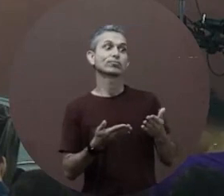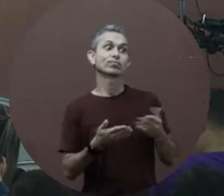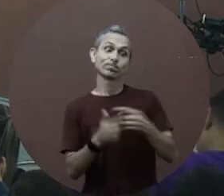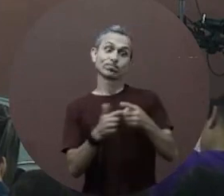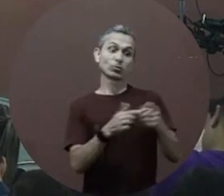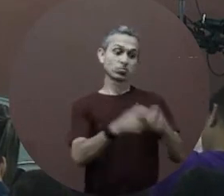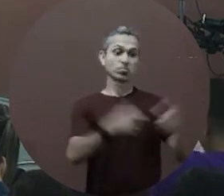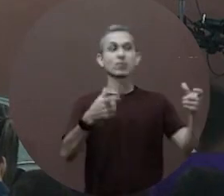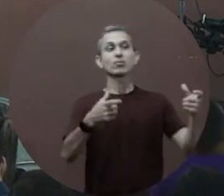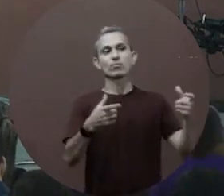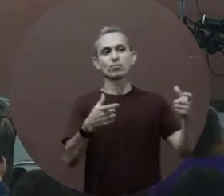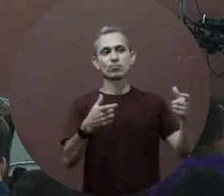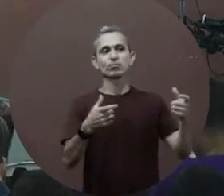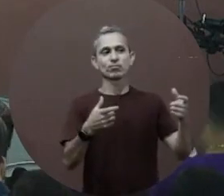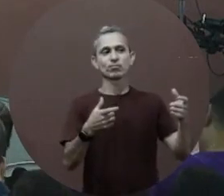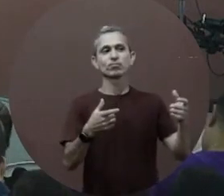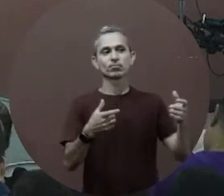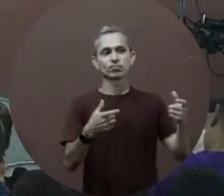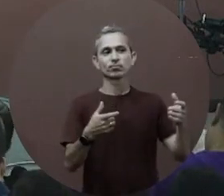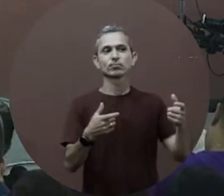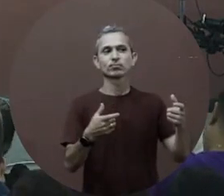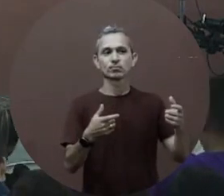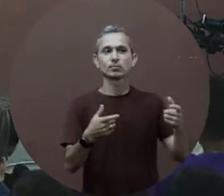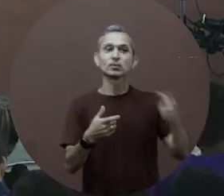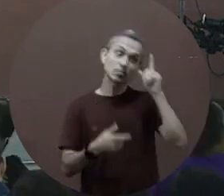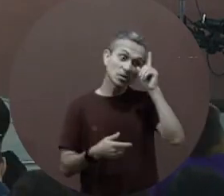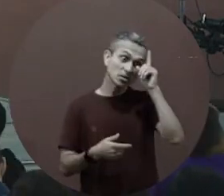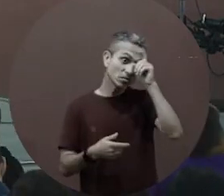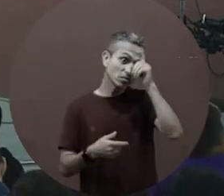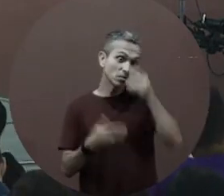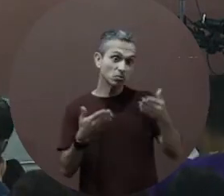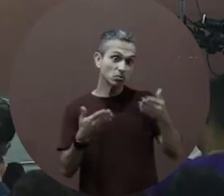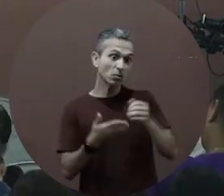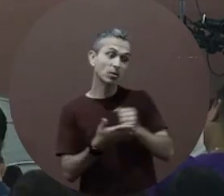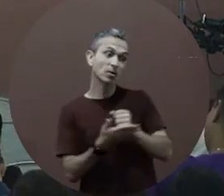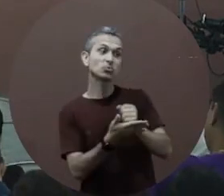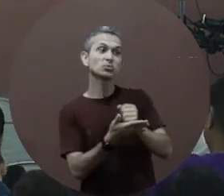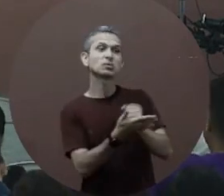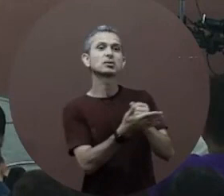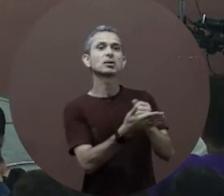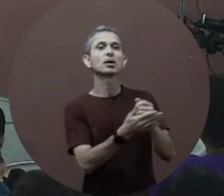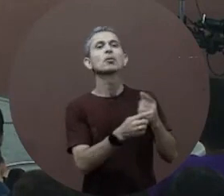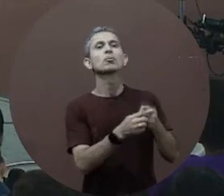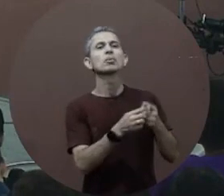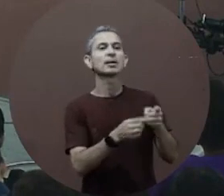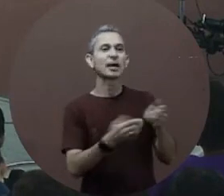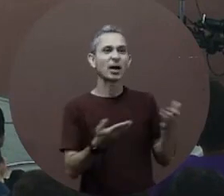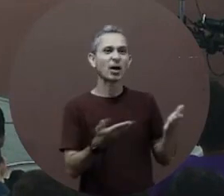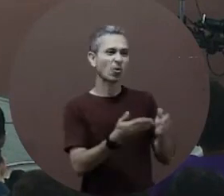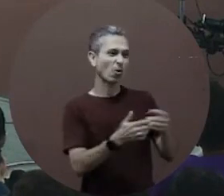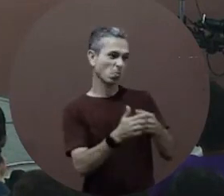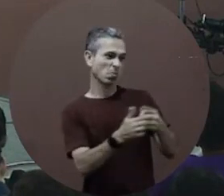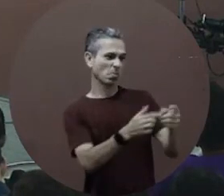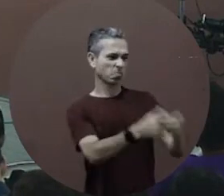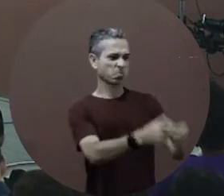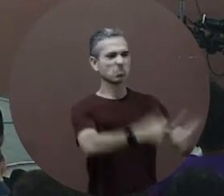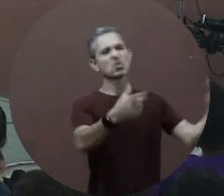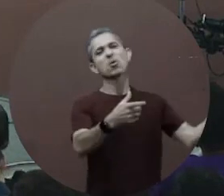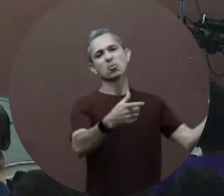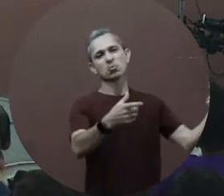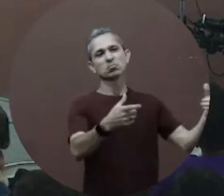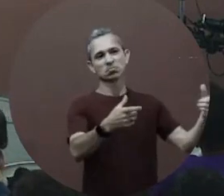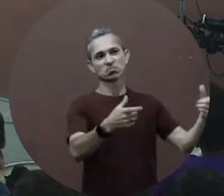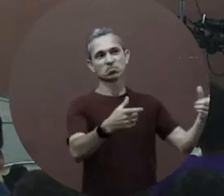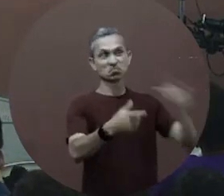ser muito mais doloroso ajudar quando a coisa já foi toda quebrada. Aí é